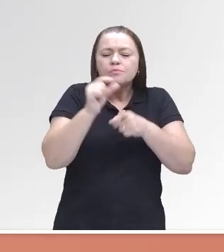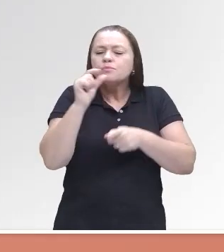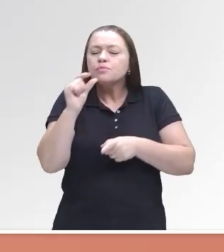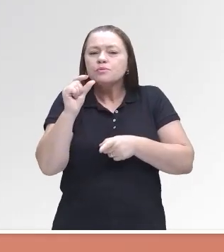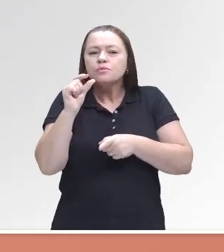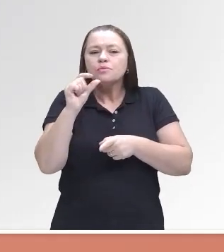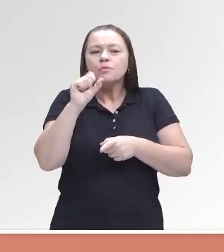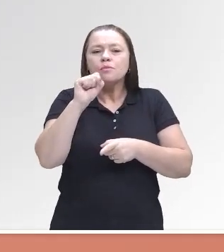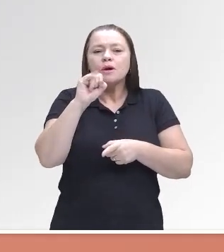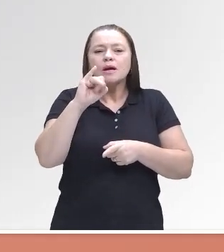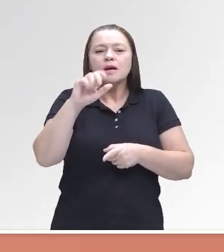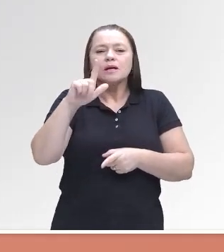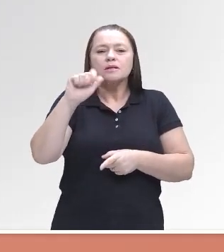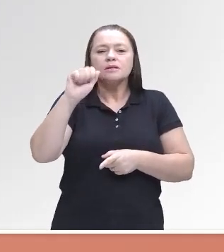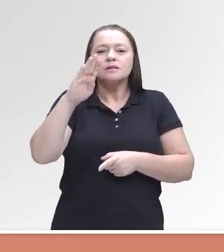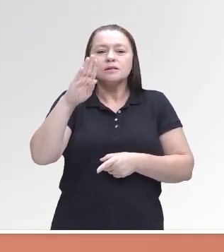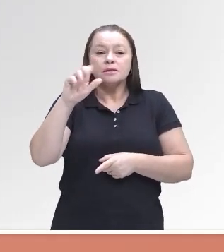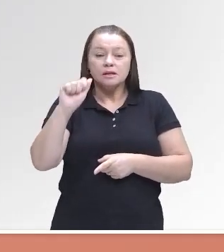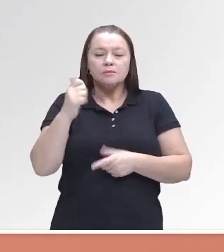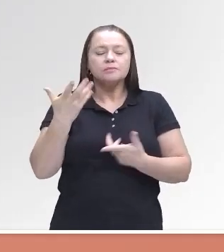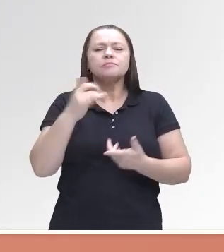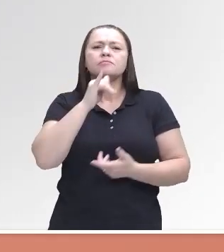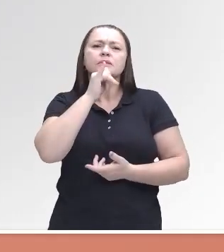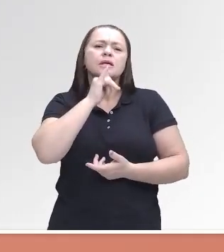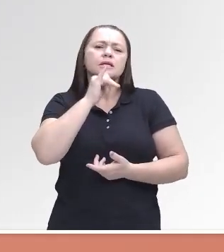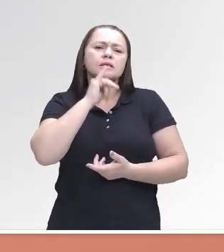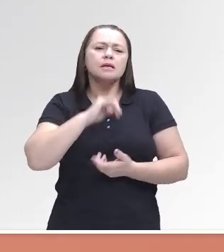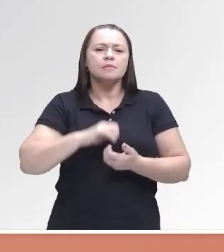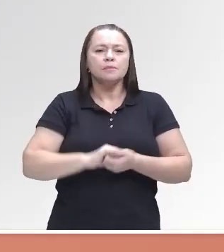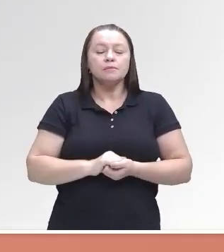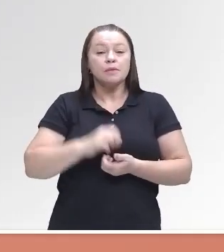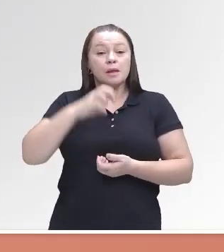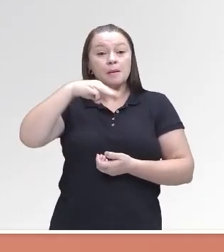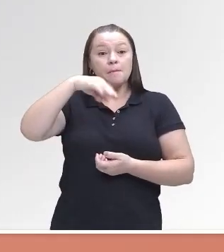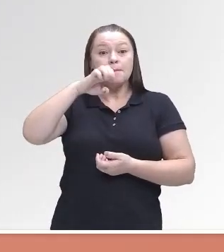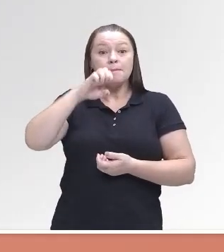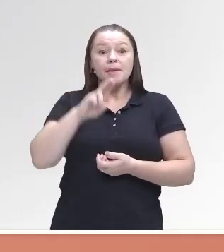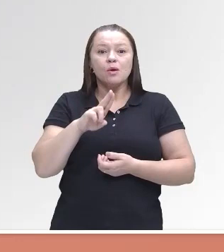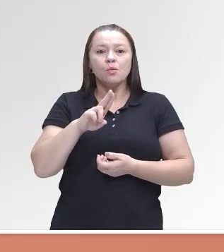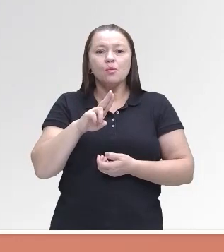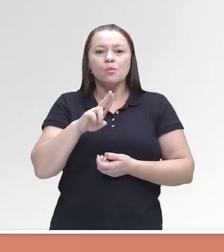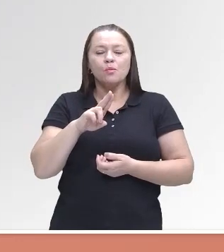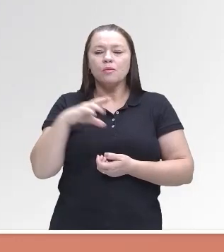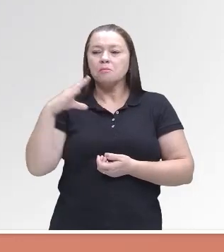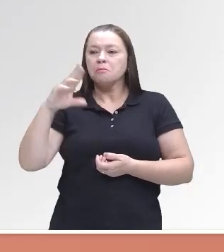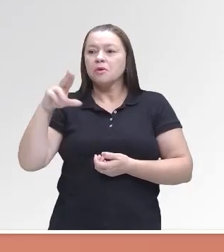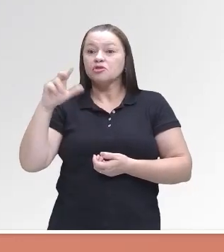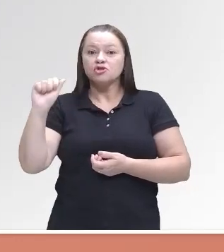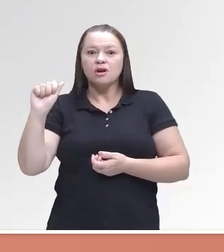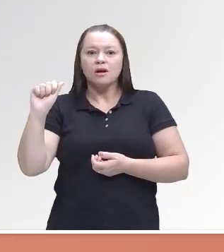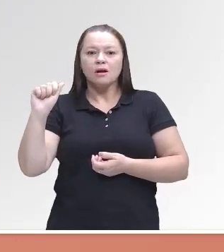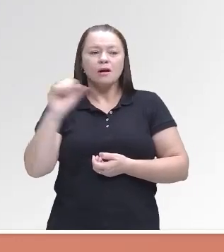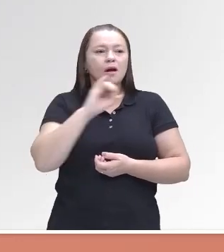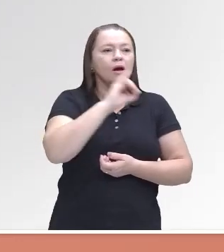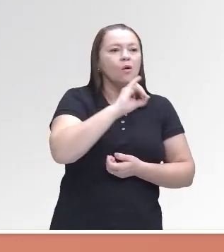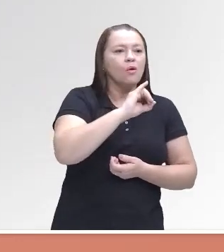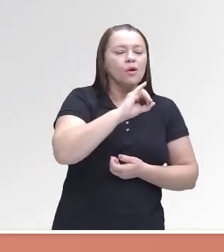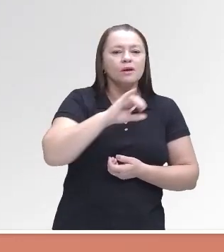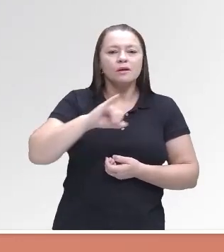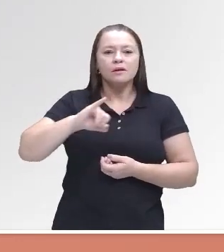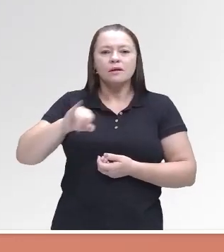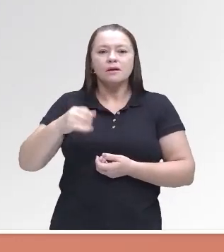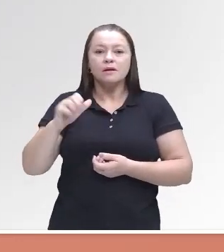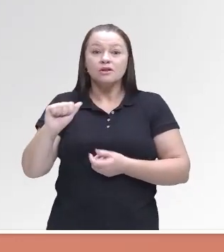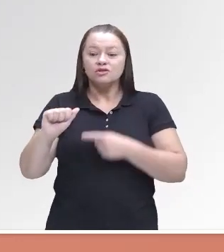somente uma sílaba. Como, por exemplo, meu, chá, oi e já.